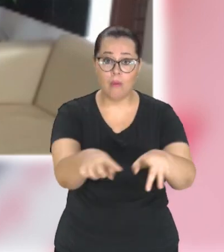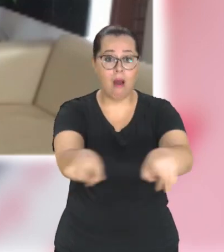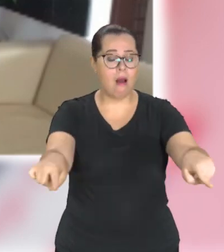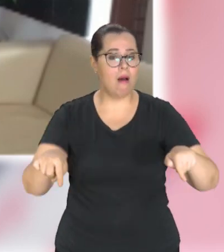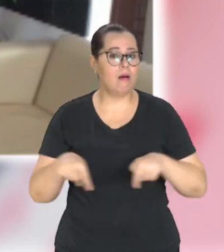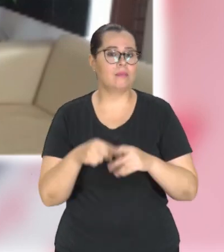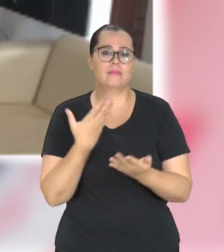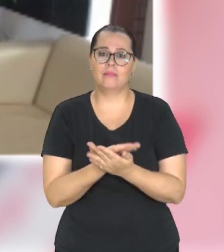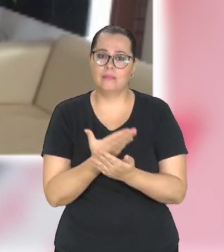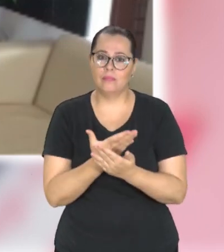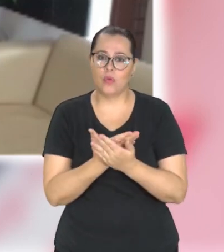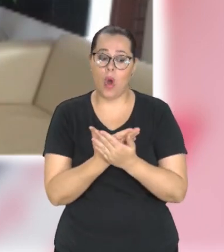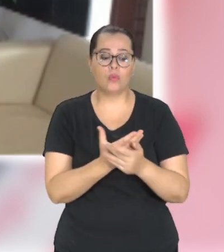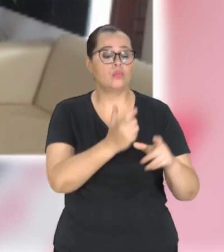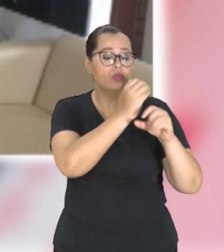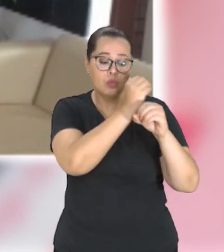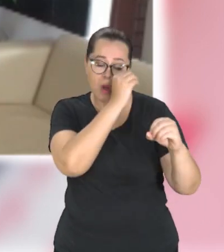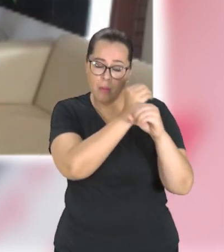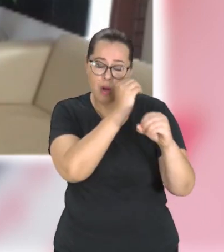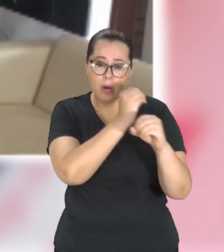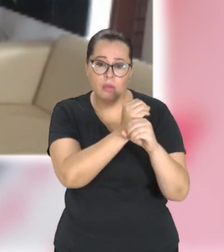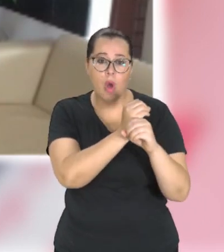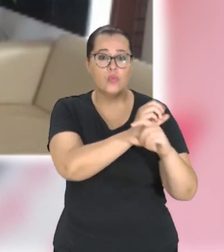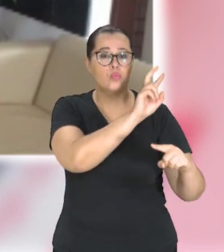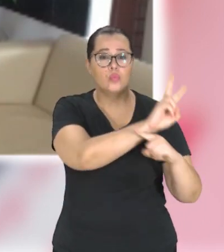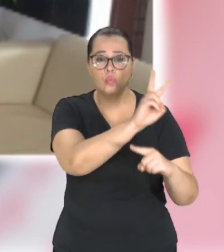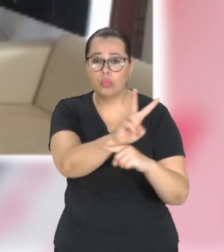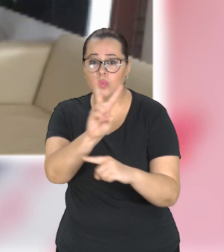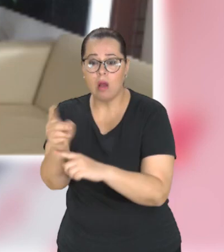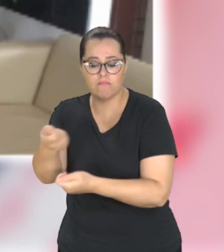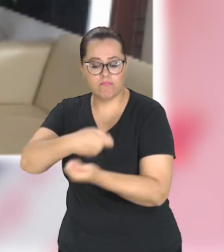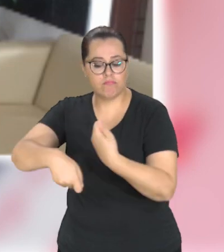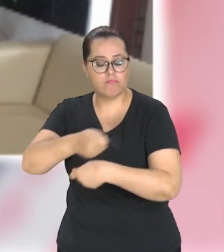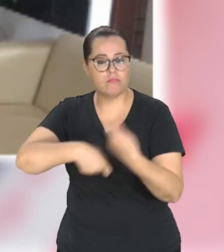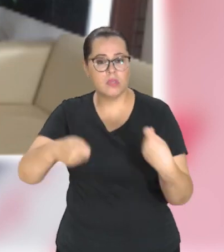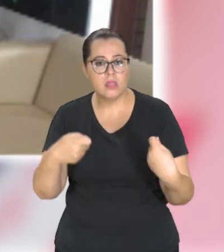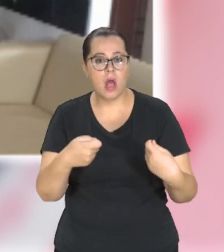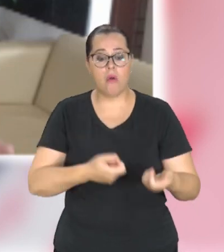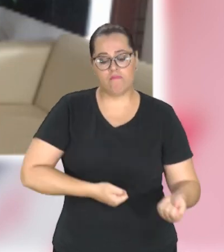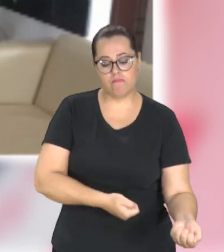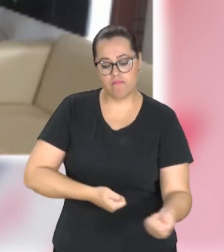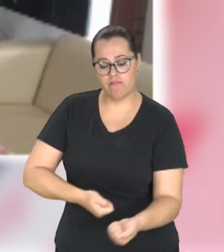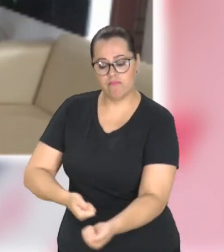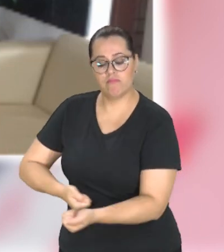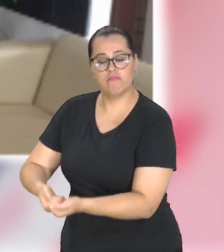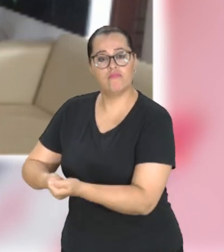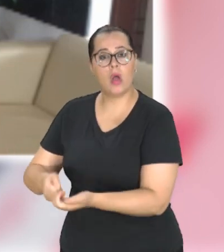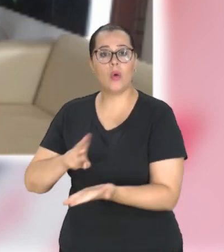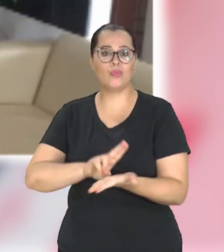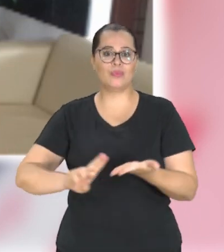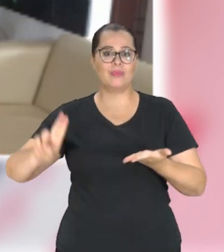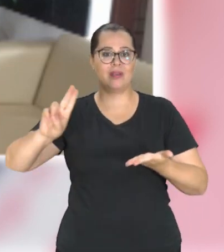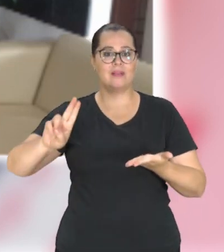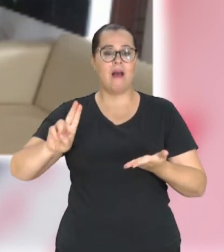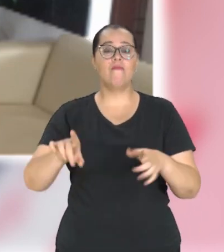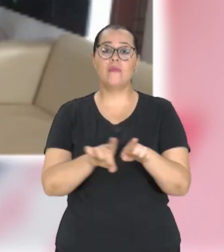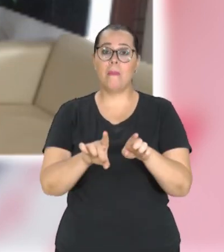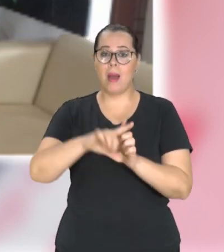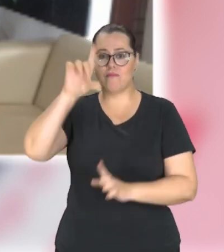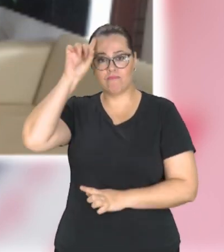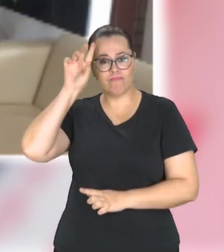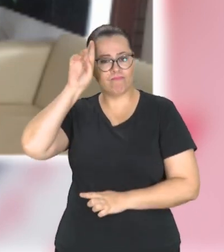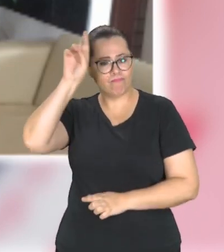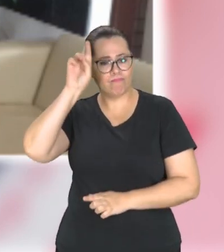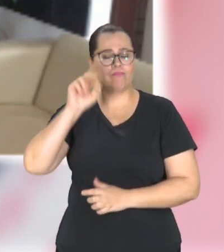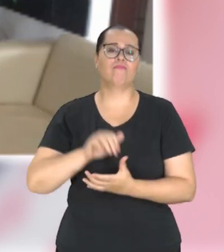nas salas de aula, nos laboratórios, no cuidado administrativo, no cuidado com a nossa universidade e na